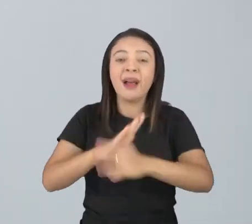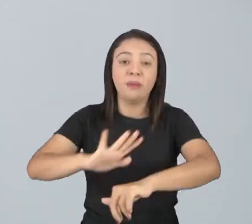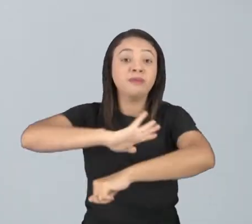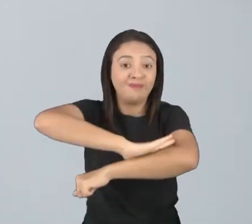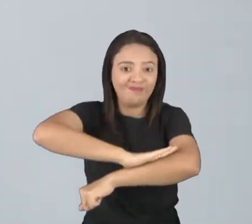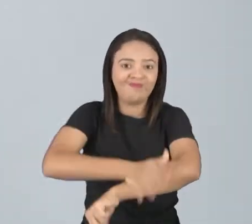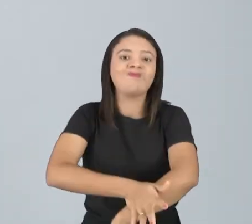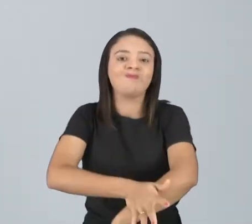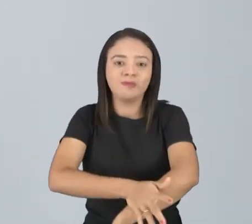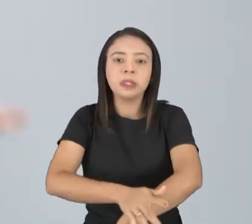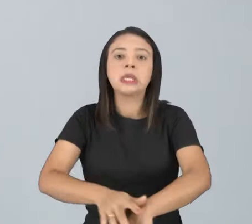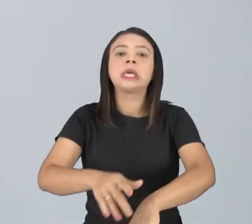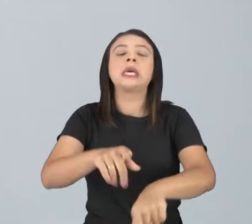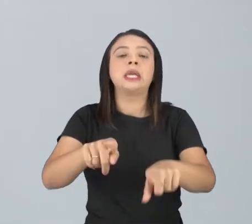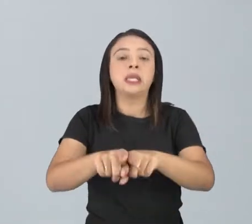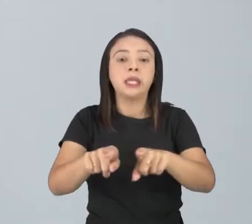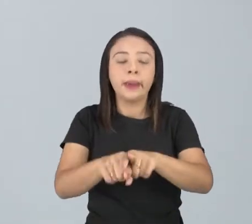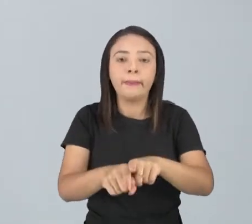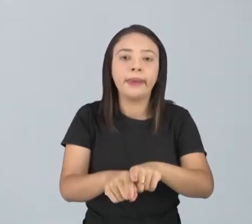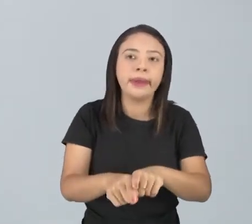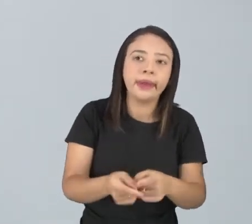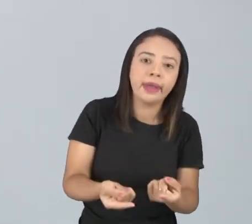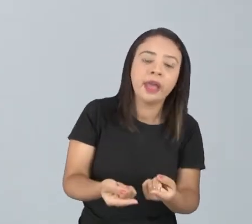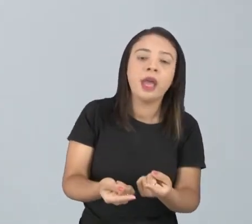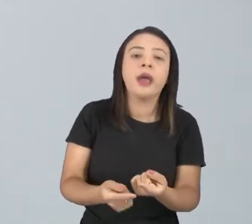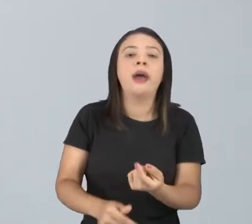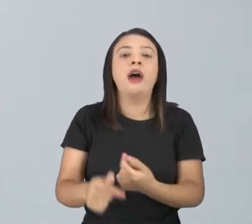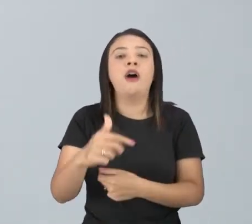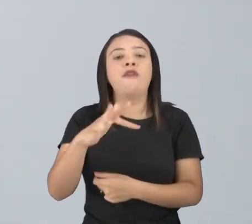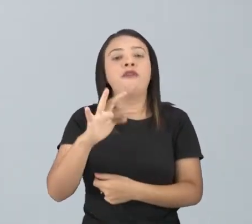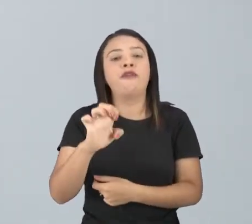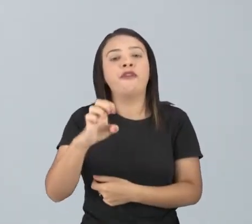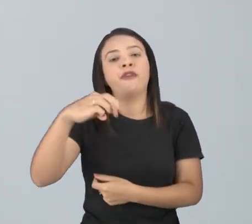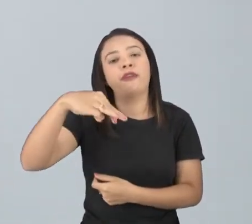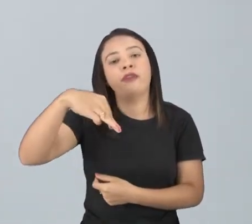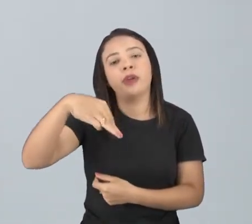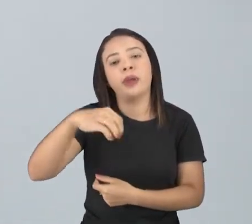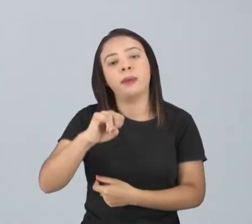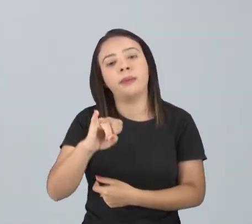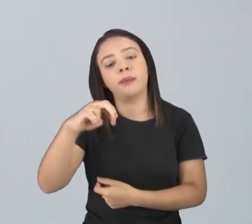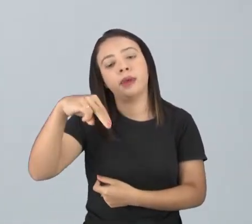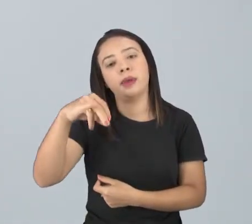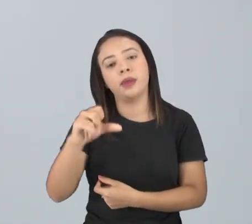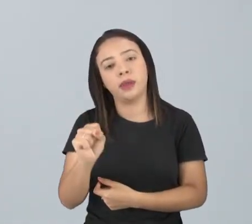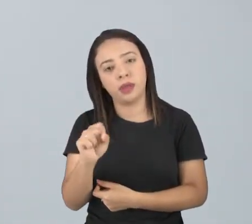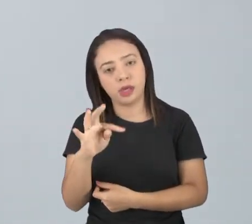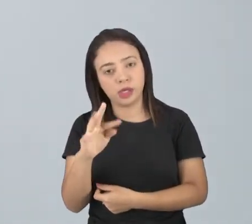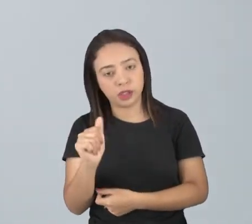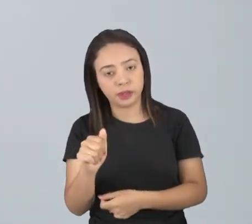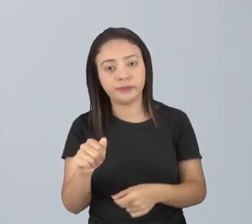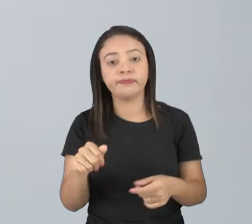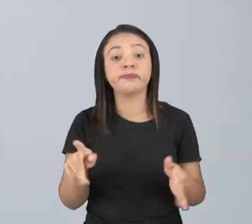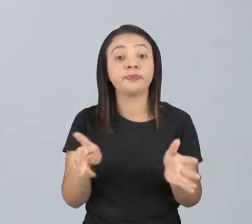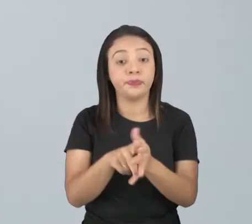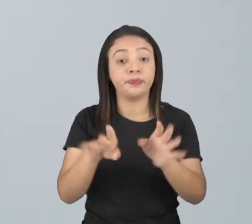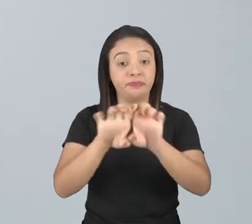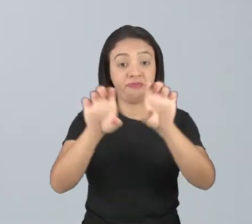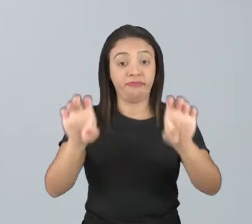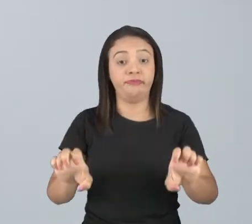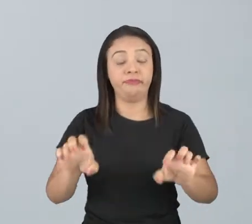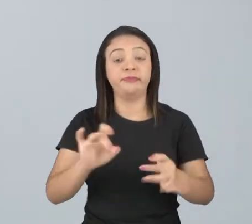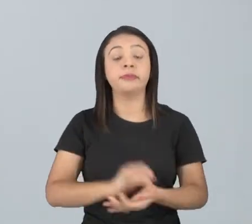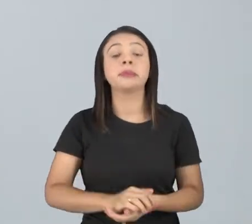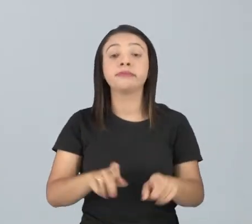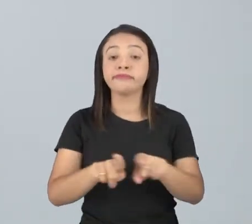racismo, como o movimento feminista. Então a gente tem diversos movimentos que são mais estruturais. Mas outra